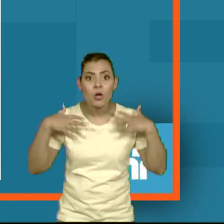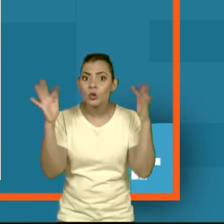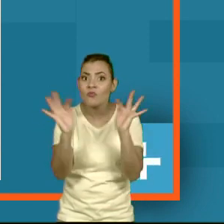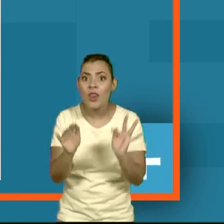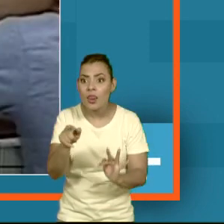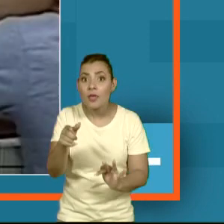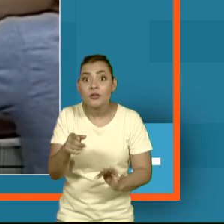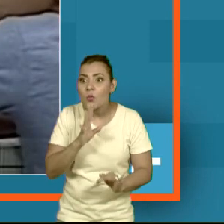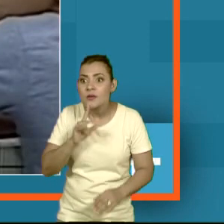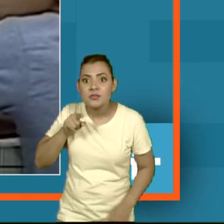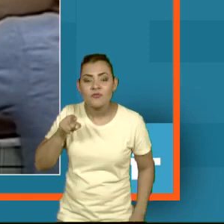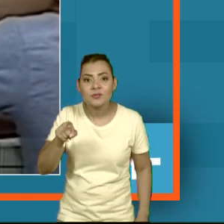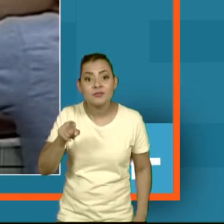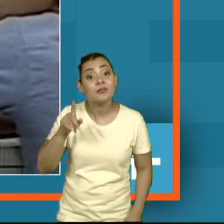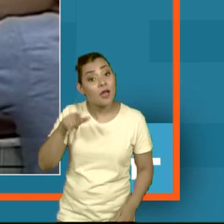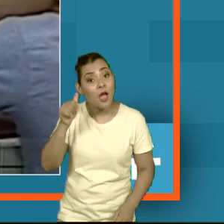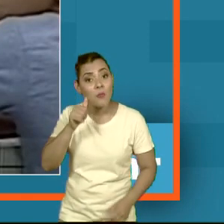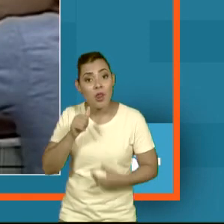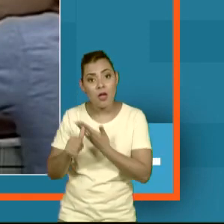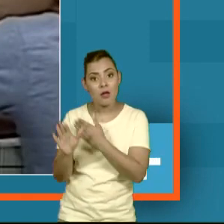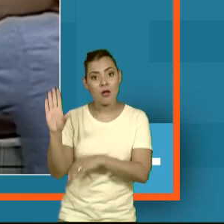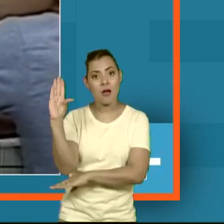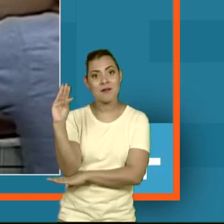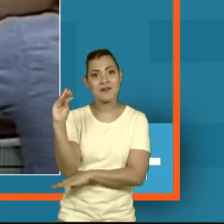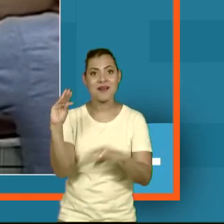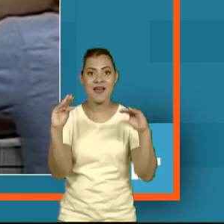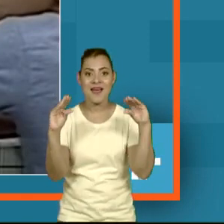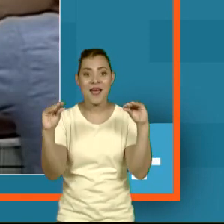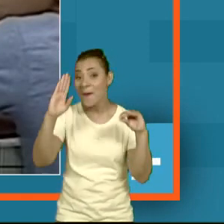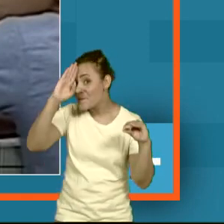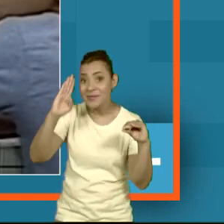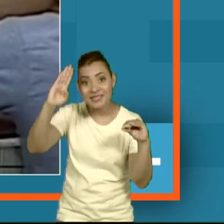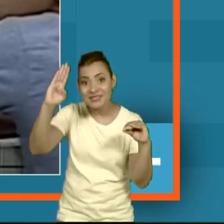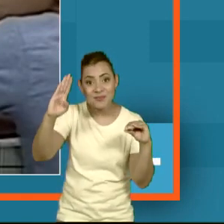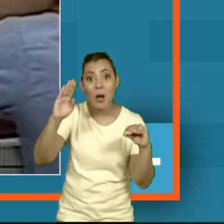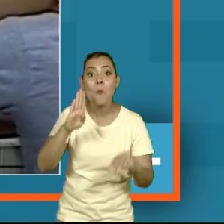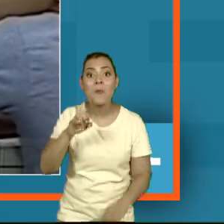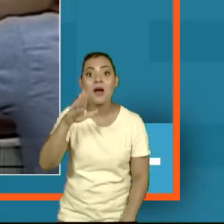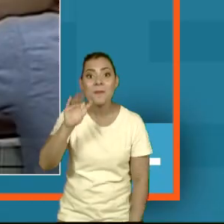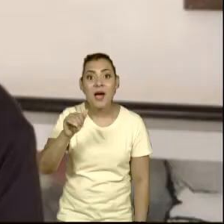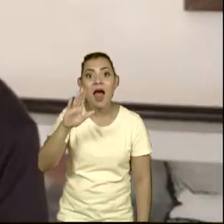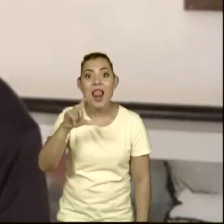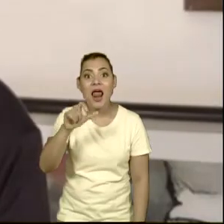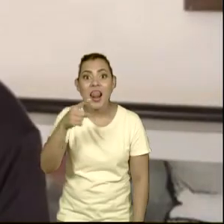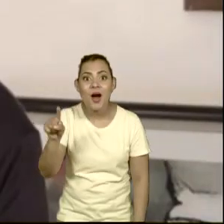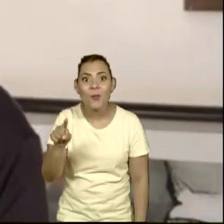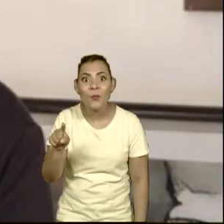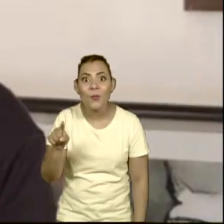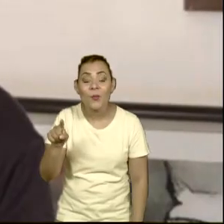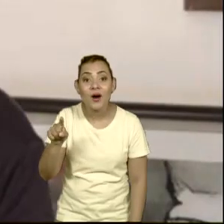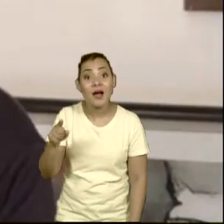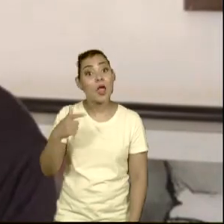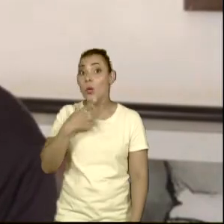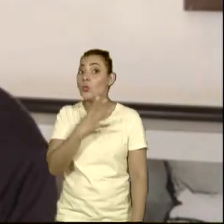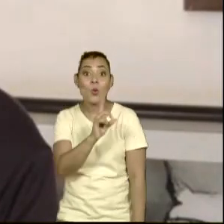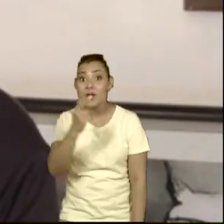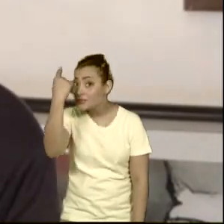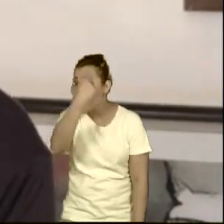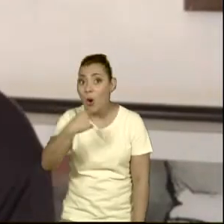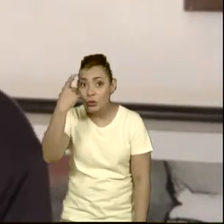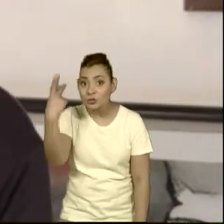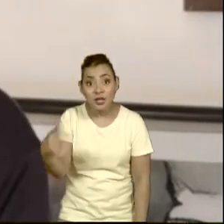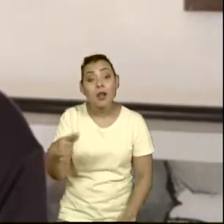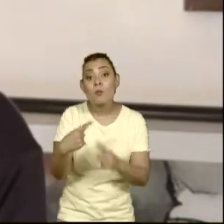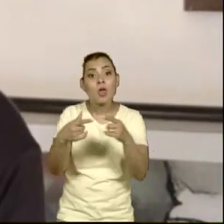reconhecida, a Memélia era a manipuladora de bonecos principal do programa Bambalalão. Inclusive, eu não conhecia o rosto dela porque ela